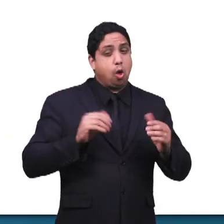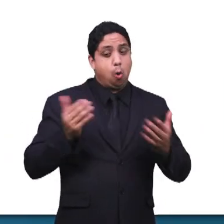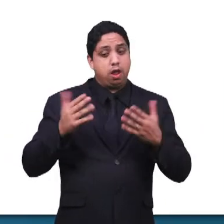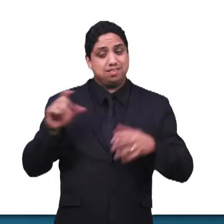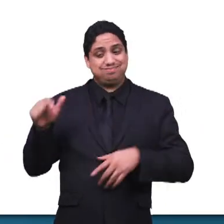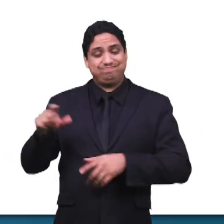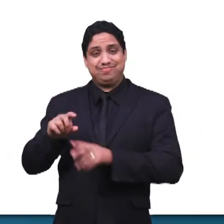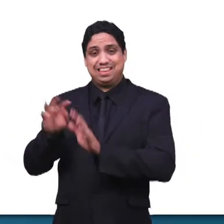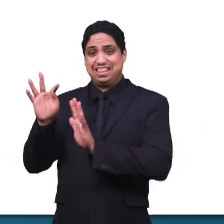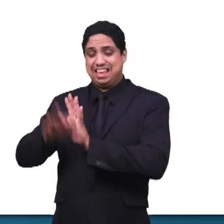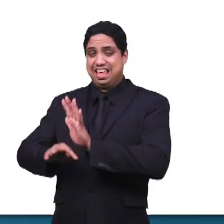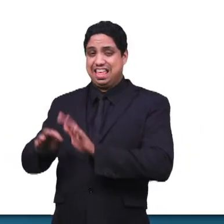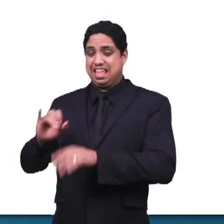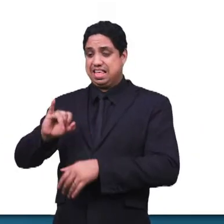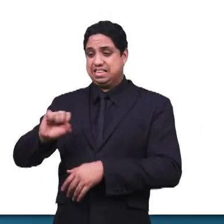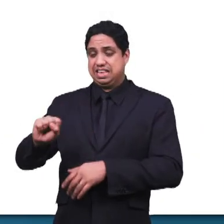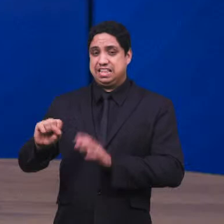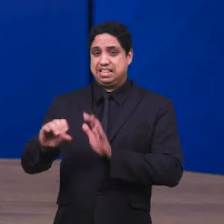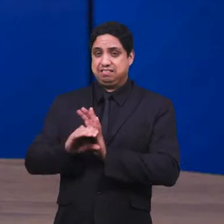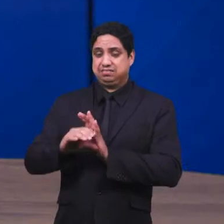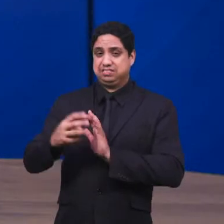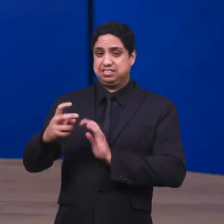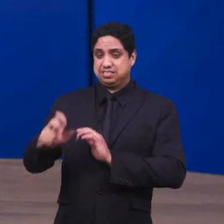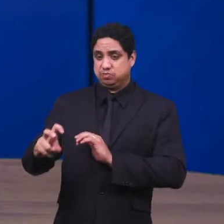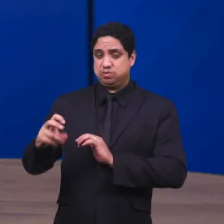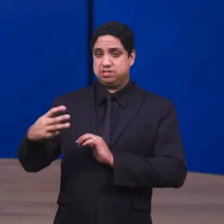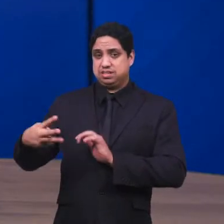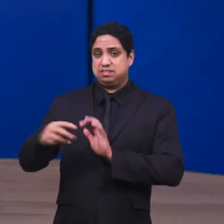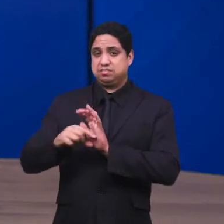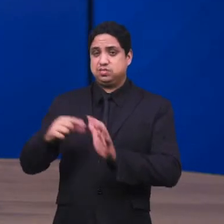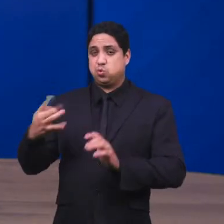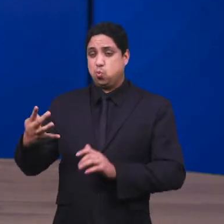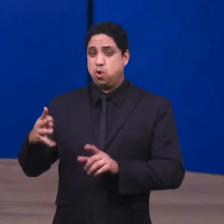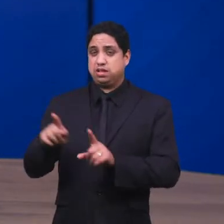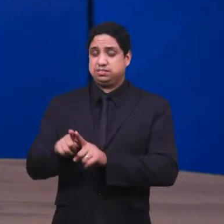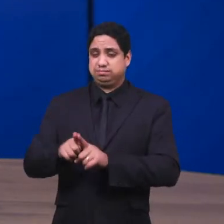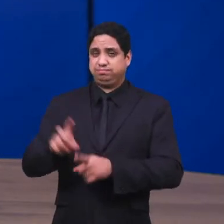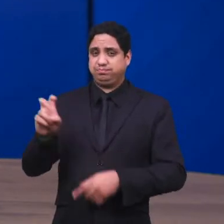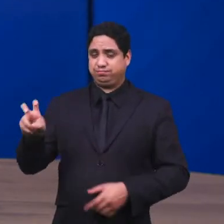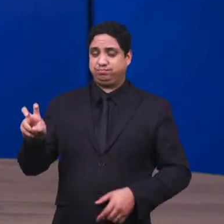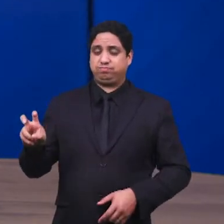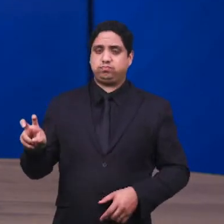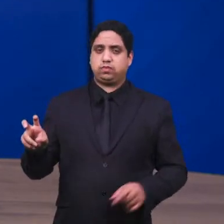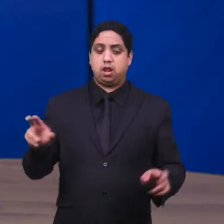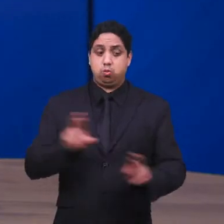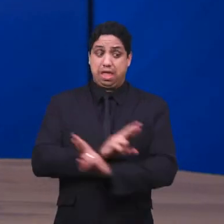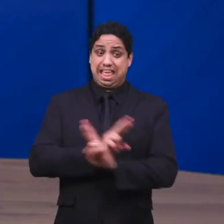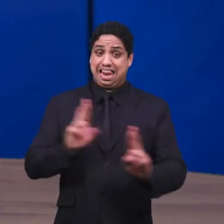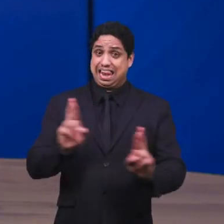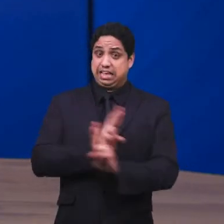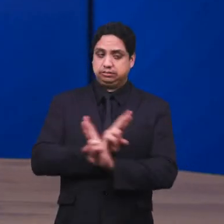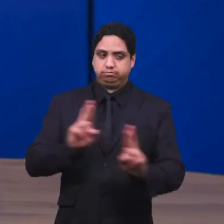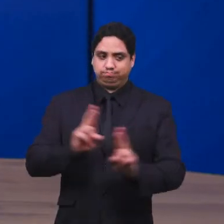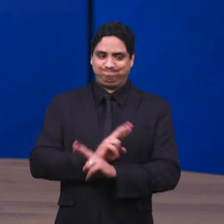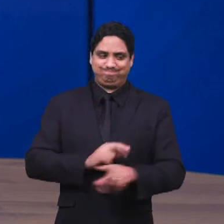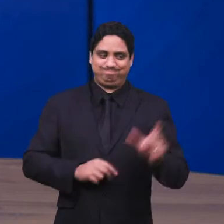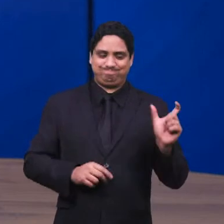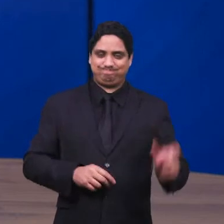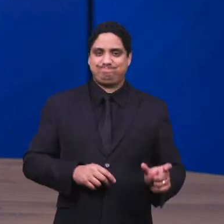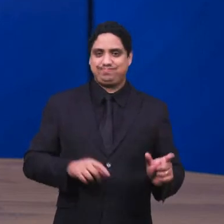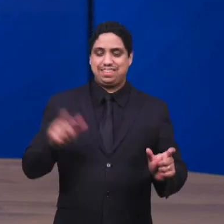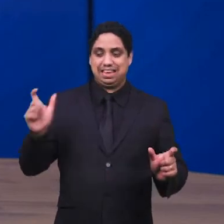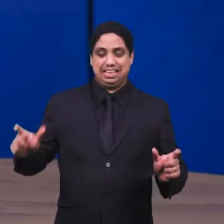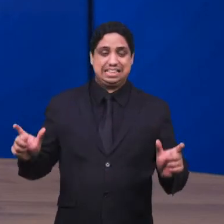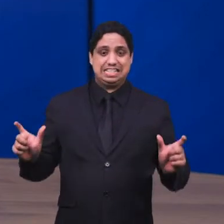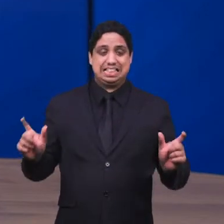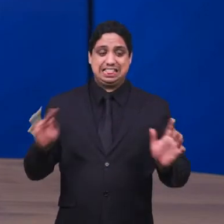53, versos 4 e 5. Então nós vamos agora fazer essa associação desses dois textos, e quem vai